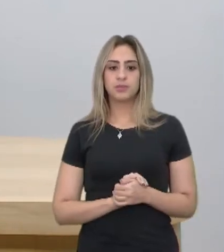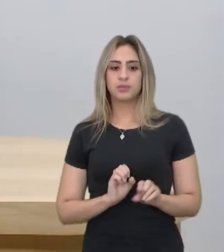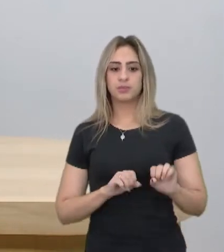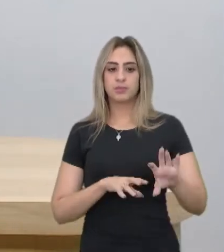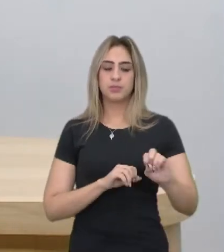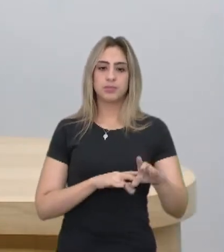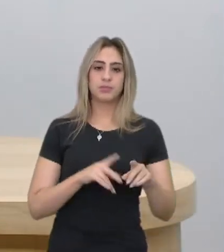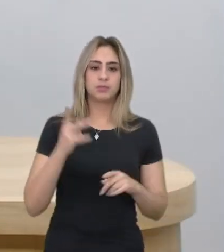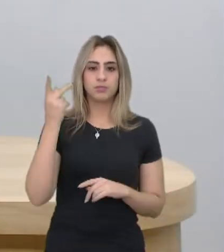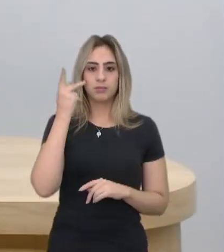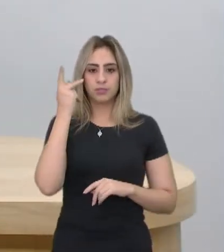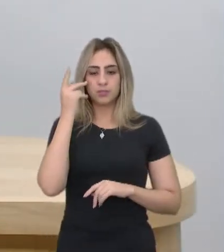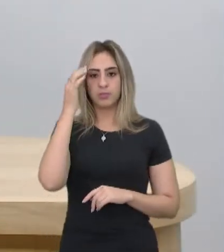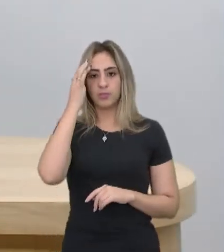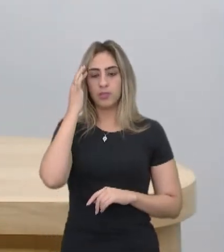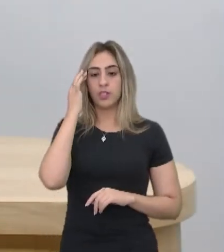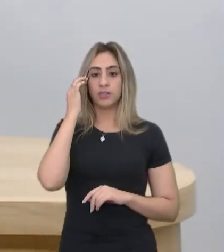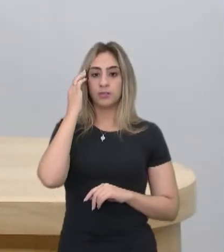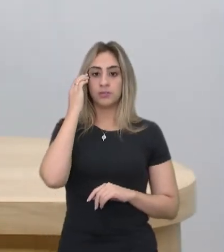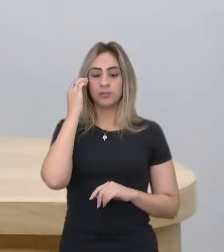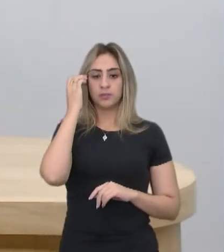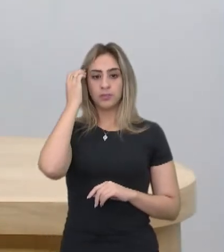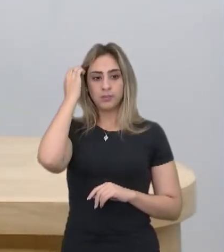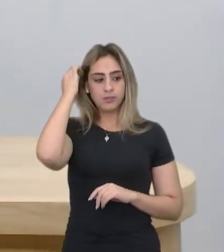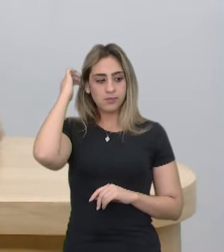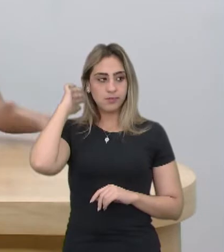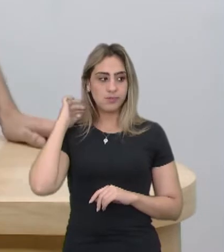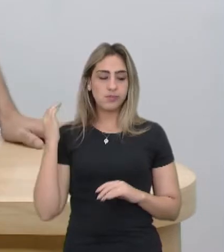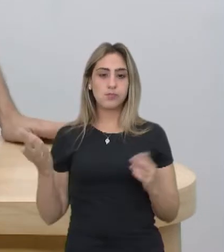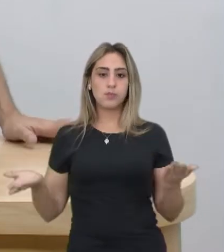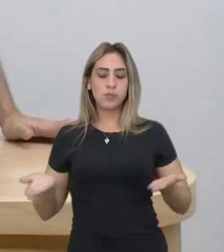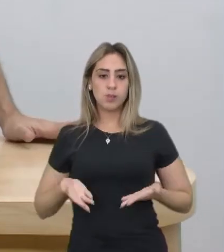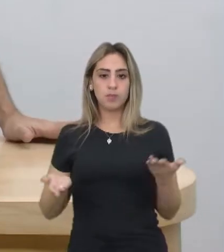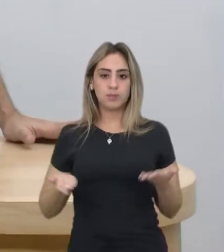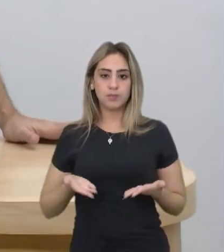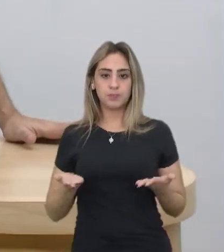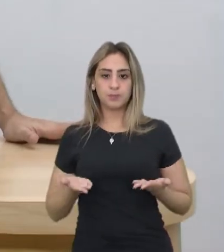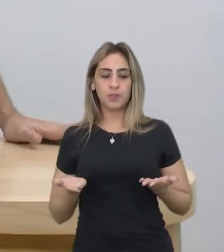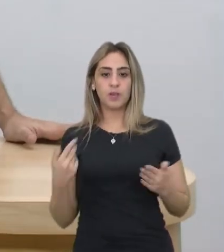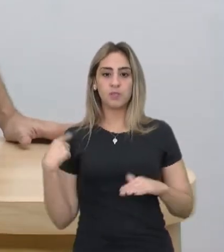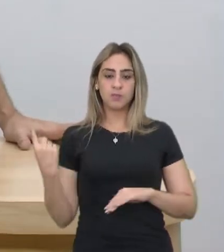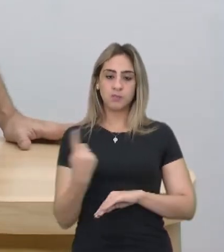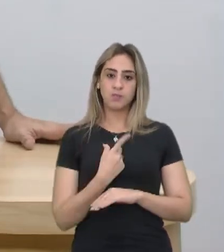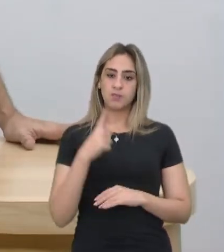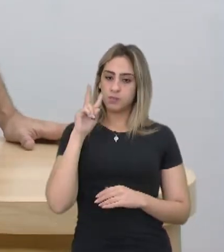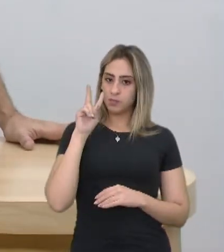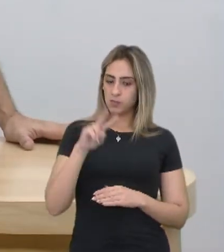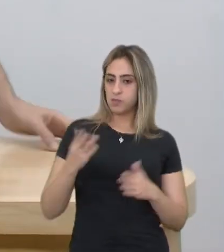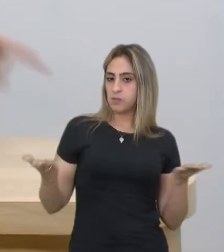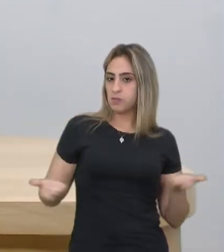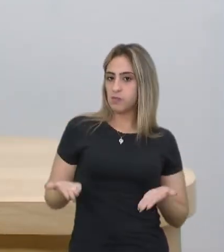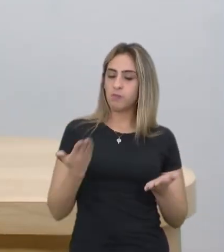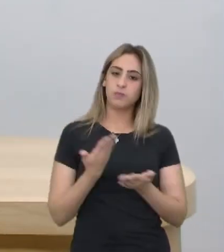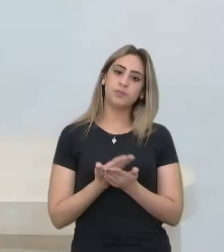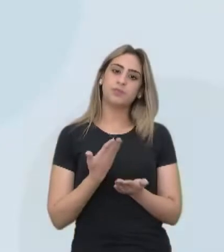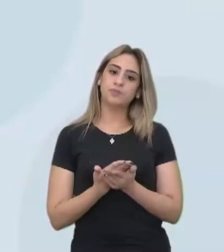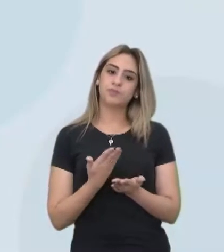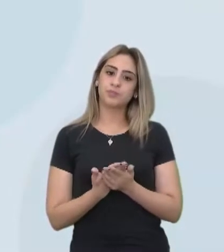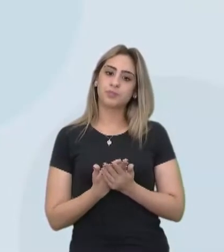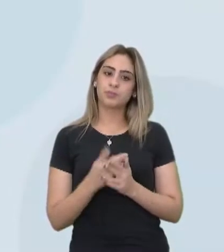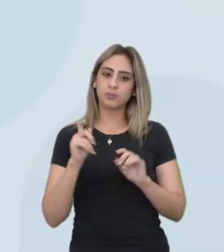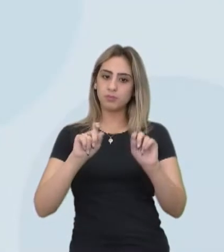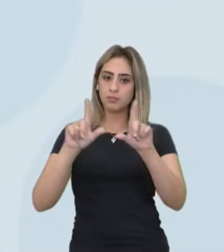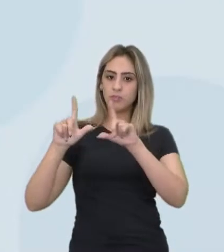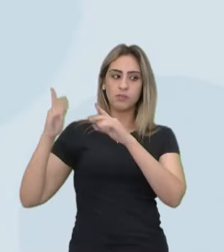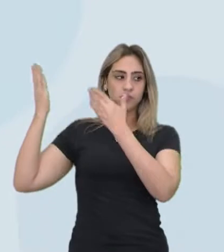bom? Pessoal, agora, o que exatamente a gente vai ver na aula de hoje, então tá aí na tela